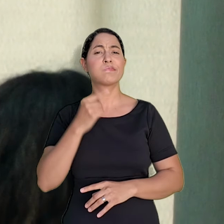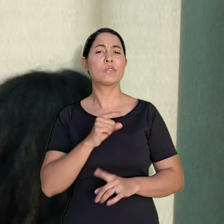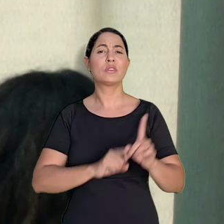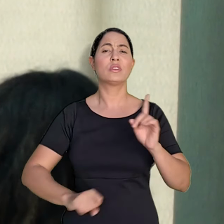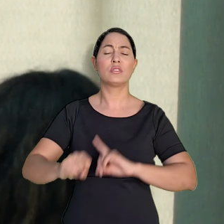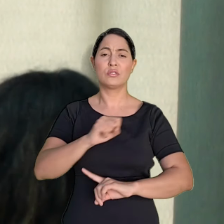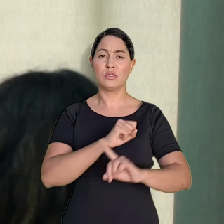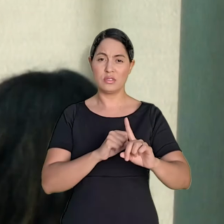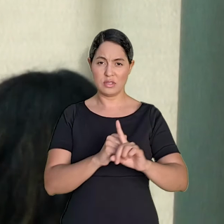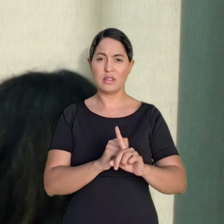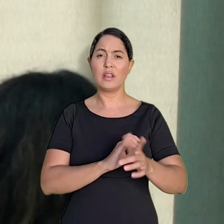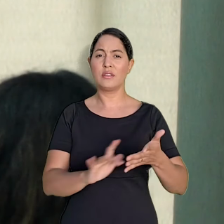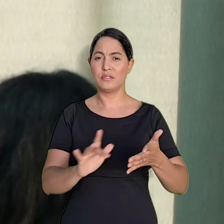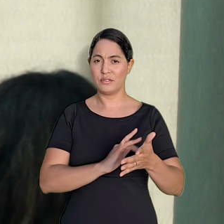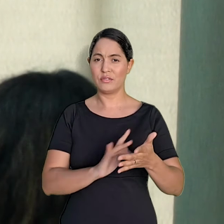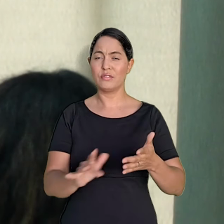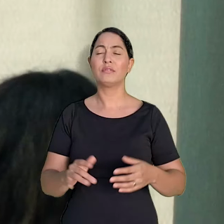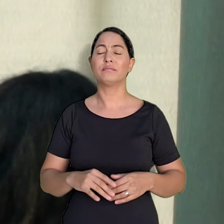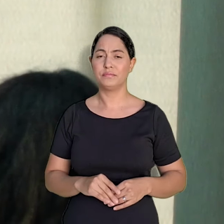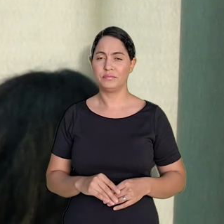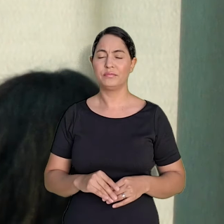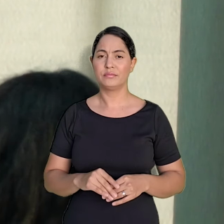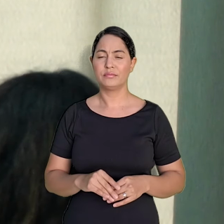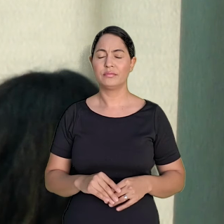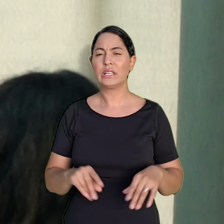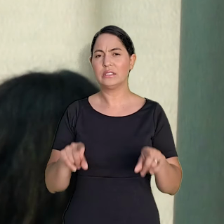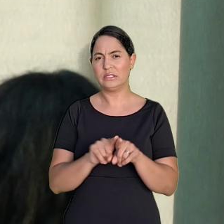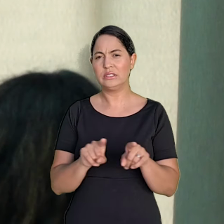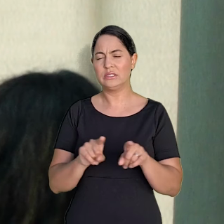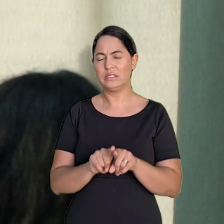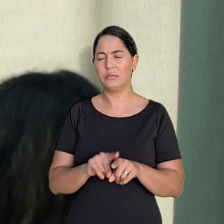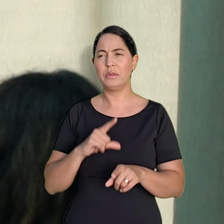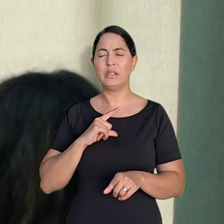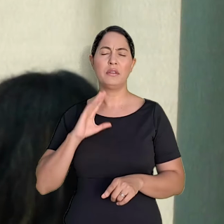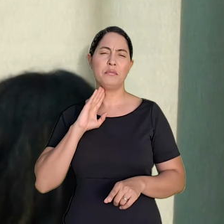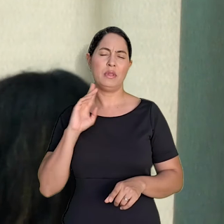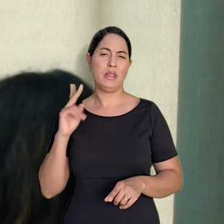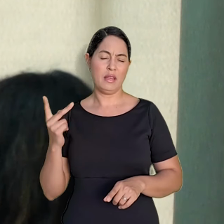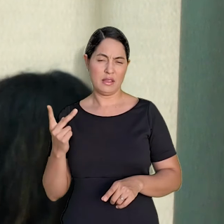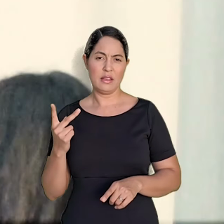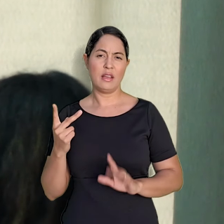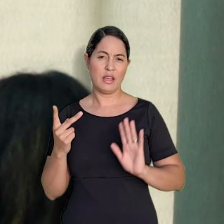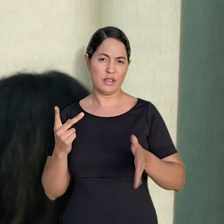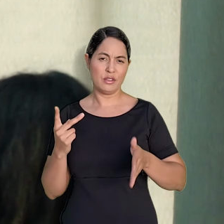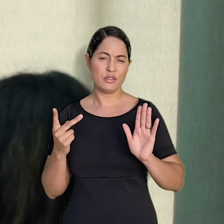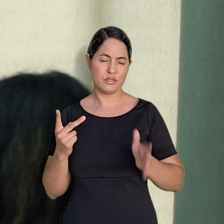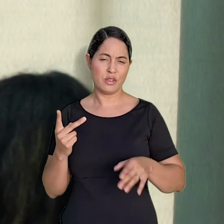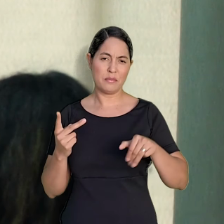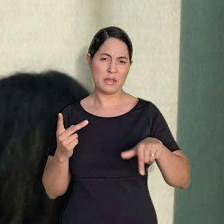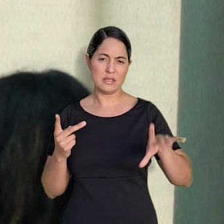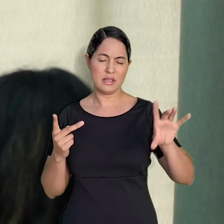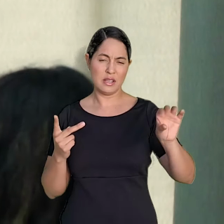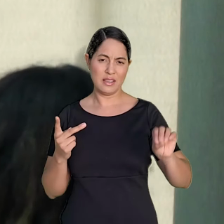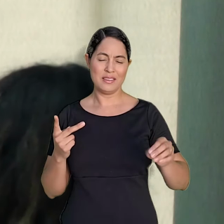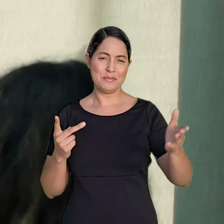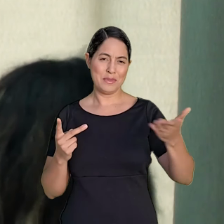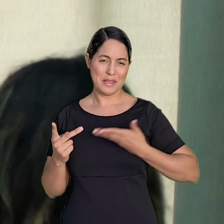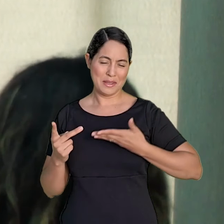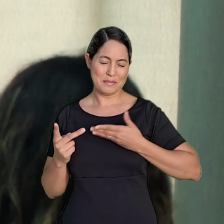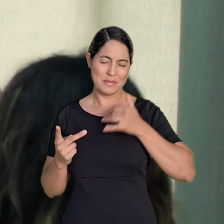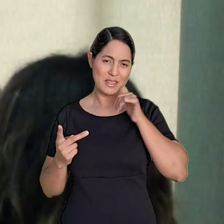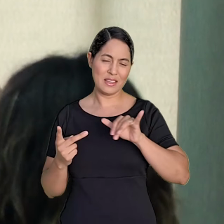na sociedade digital. Depois de Belo Horizonte, Marcelo Tostes, querida